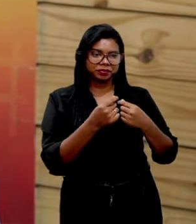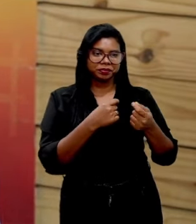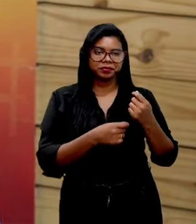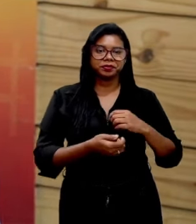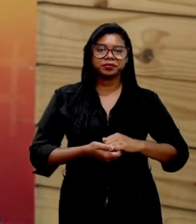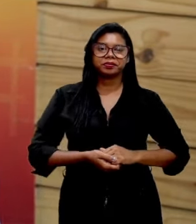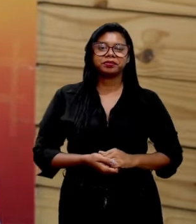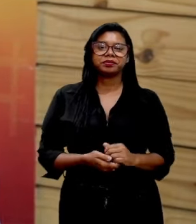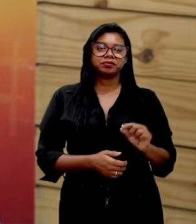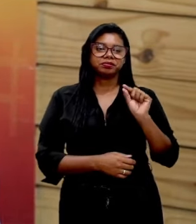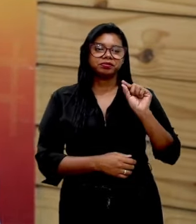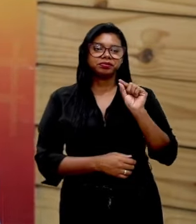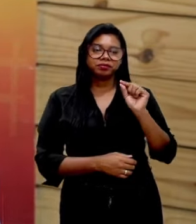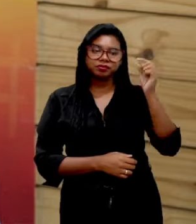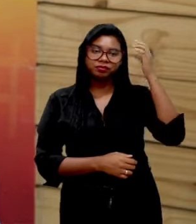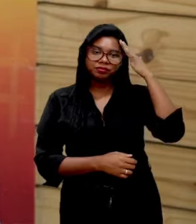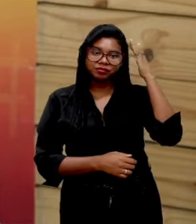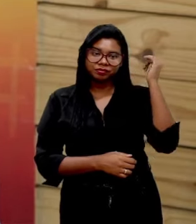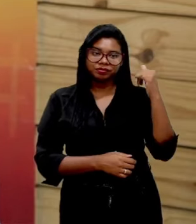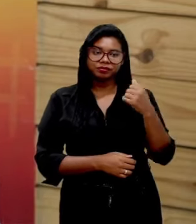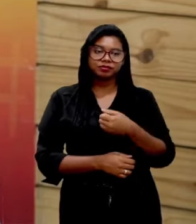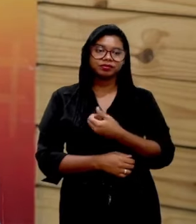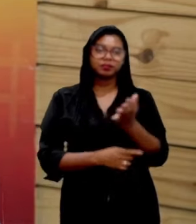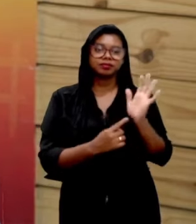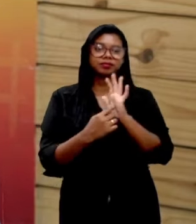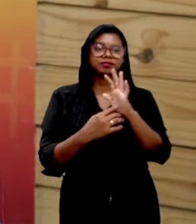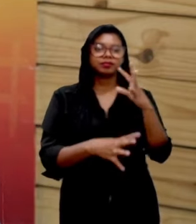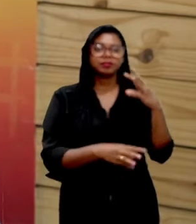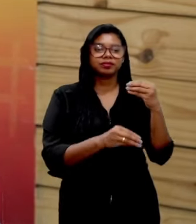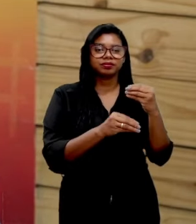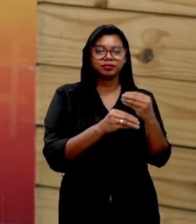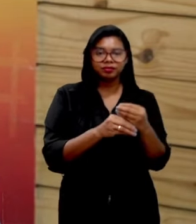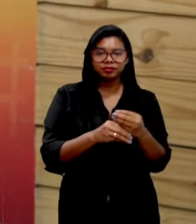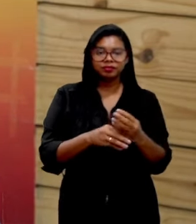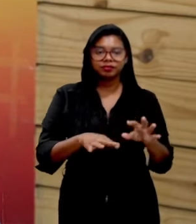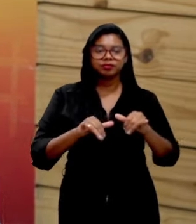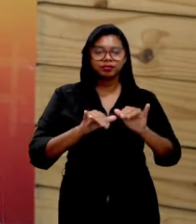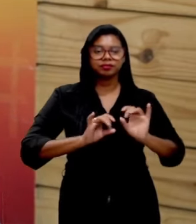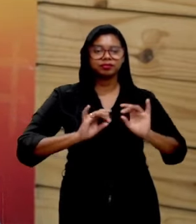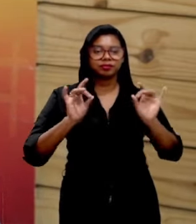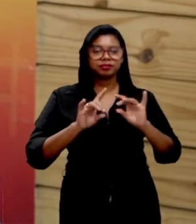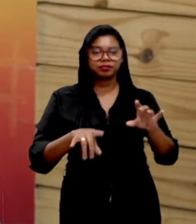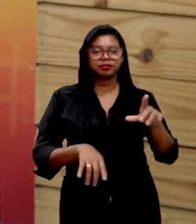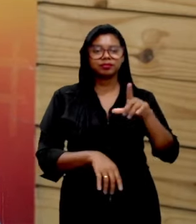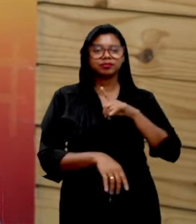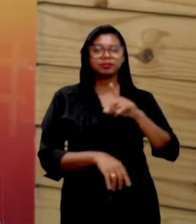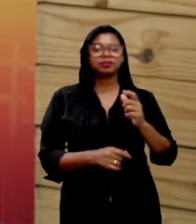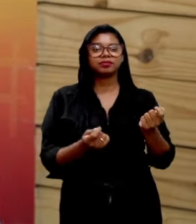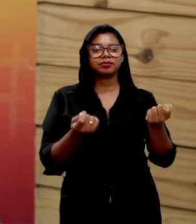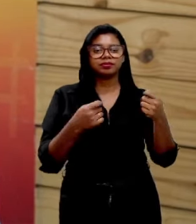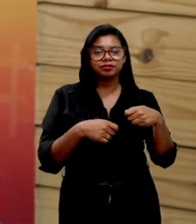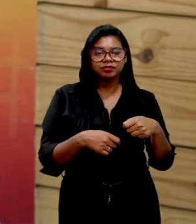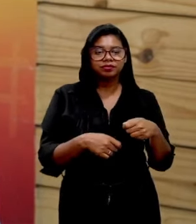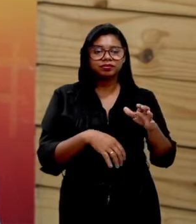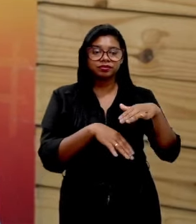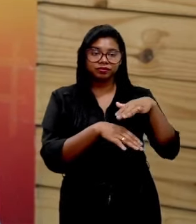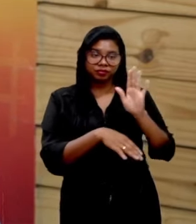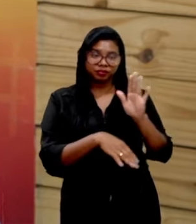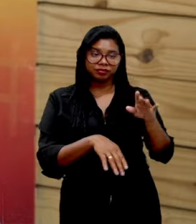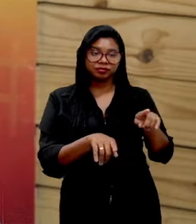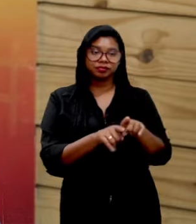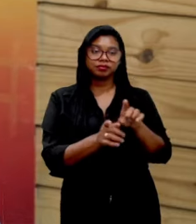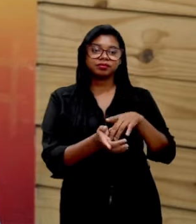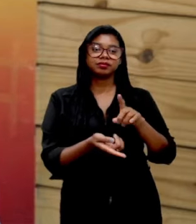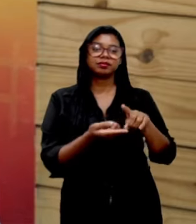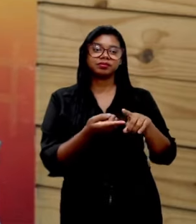É aquele que sabe que se oferecer algum produto ou serviço no mercado, ele tem a possibilidade de cobrar um pouco mais e ter uma margem